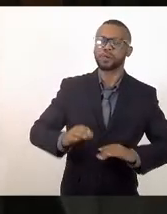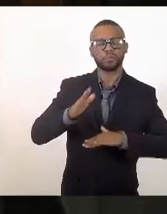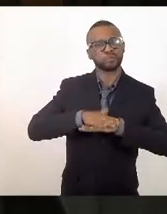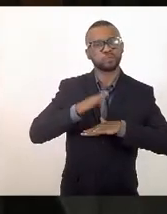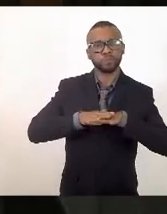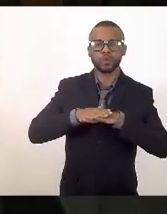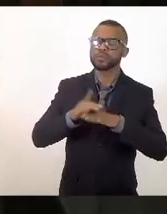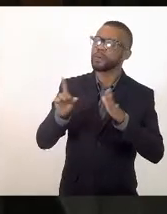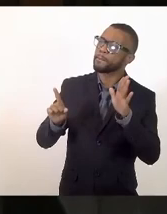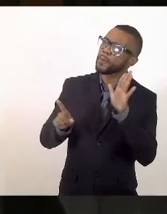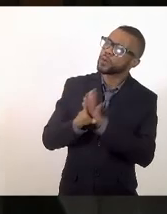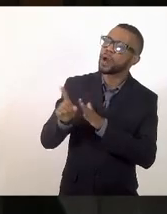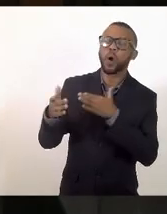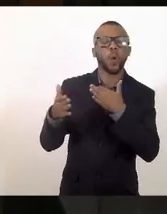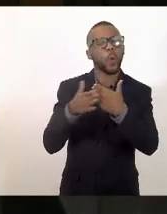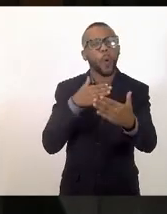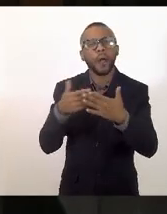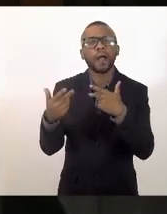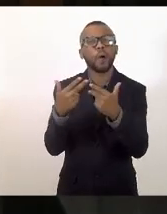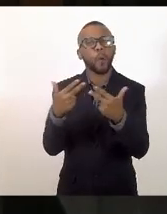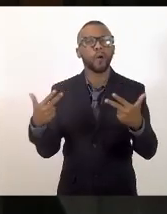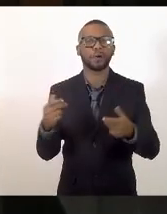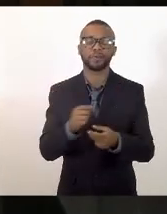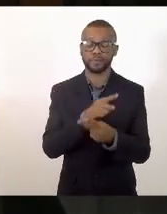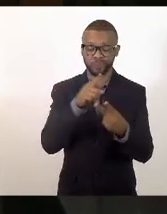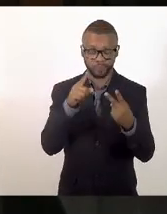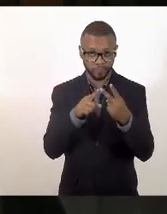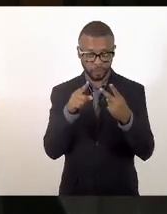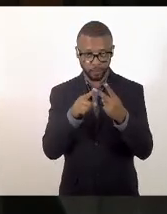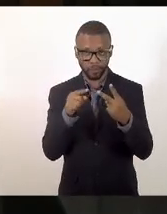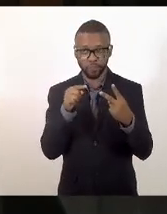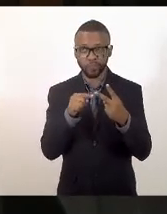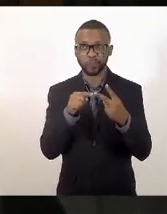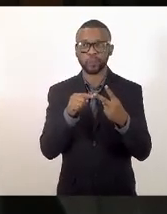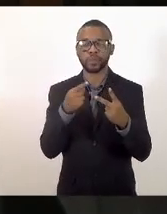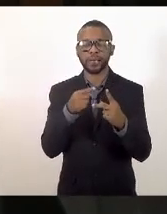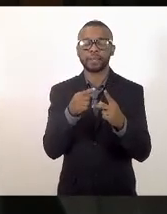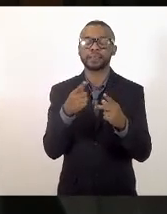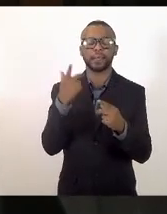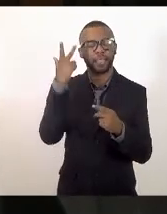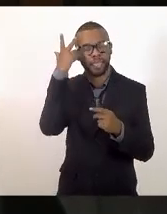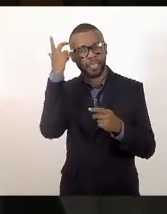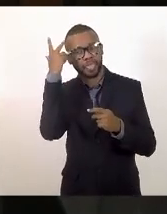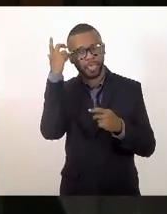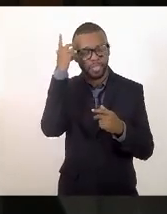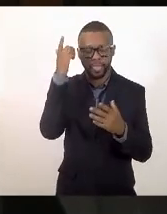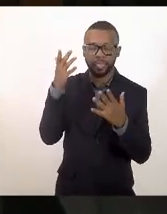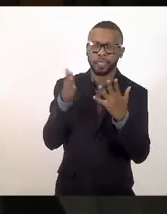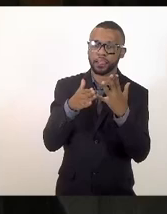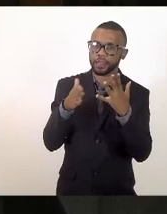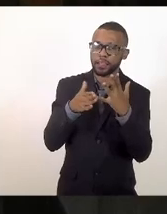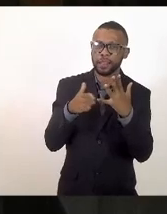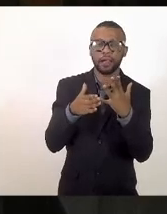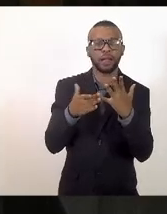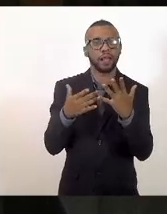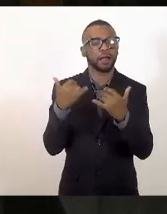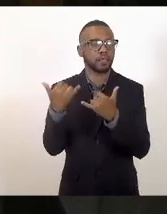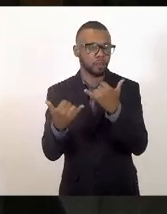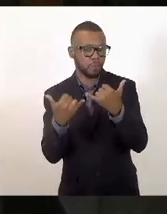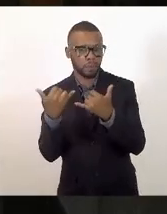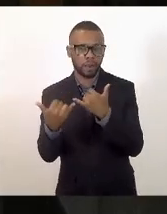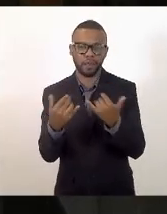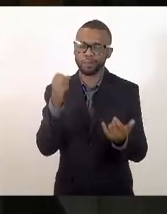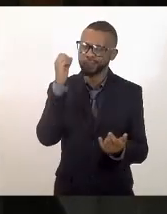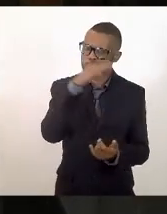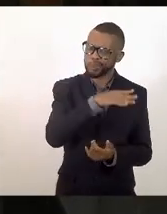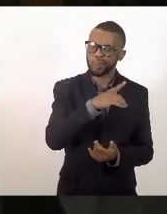qualquer questionamento. Em segundo lugar, esse brincalhão, esse moleque, ele